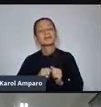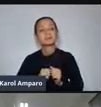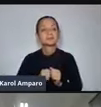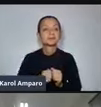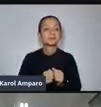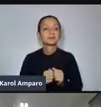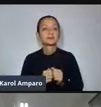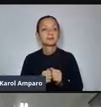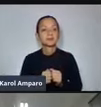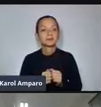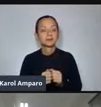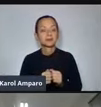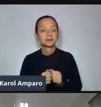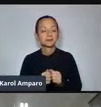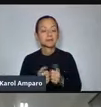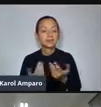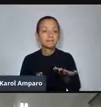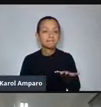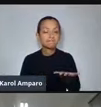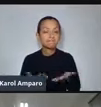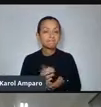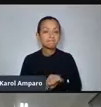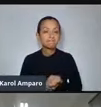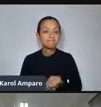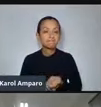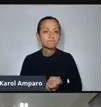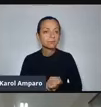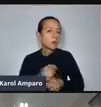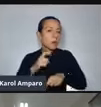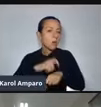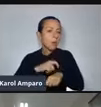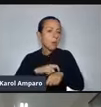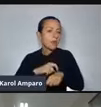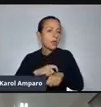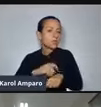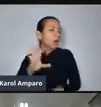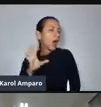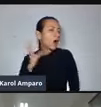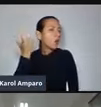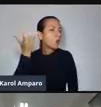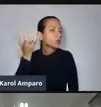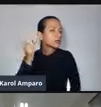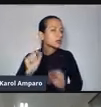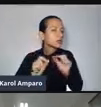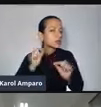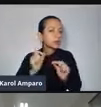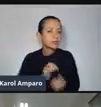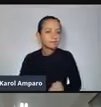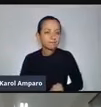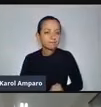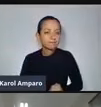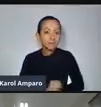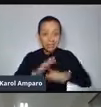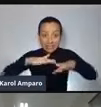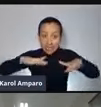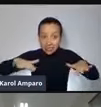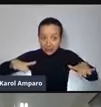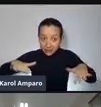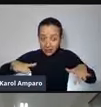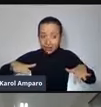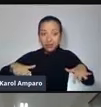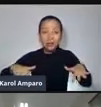na realidade, o que, que acontece nesse momento? Se nós pegarmos essas crianças que aí estão